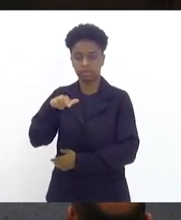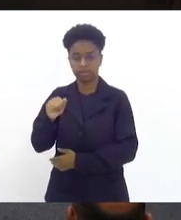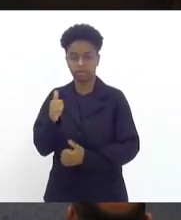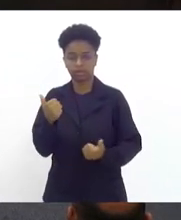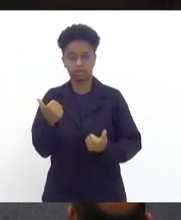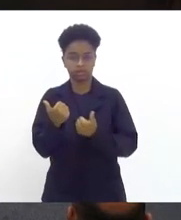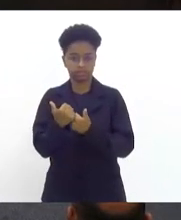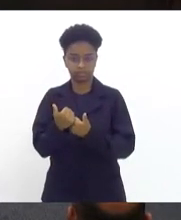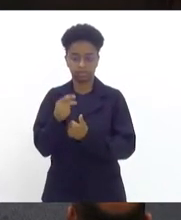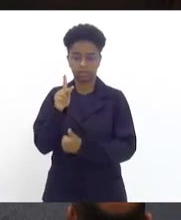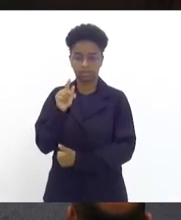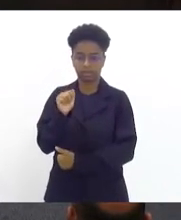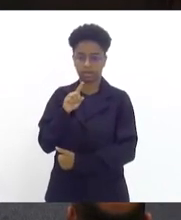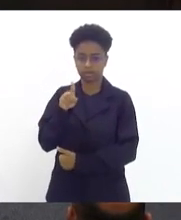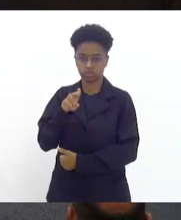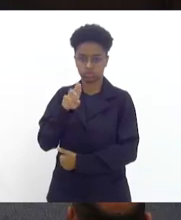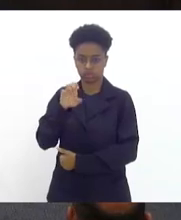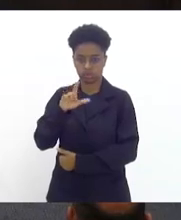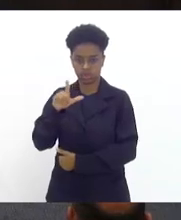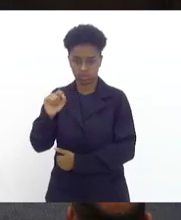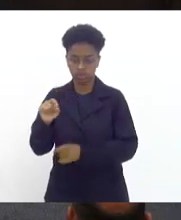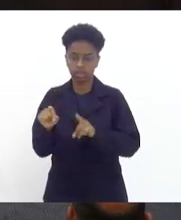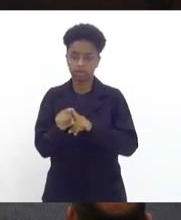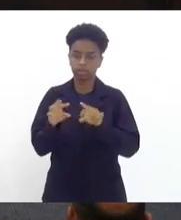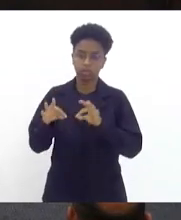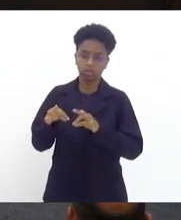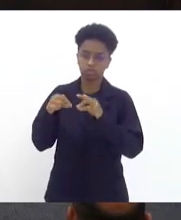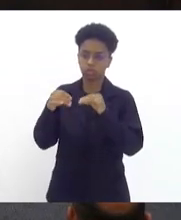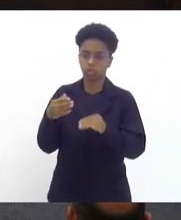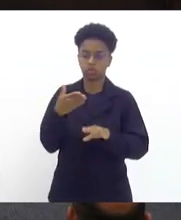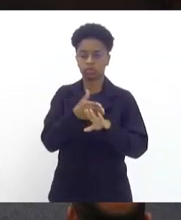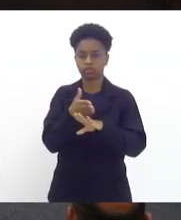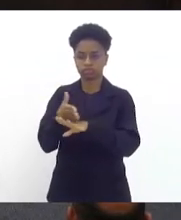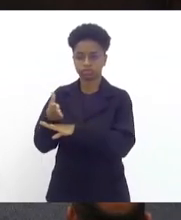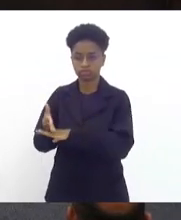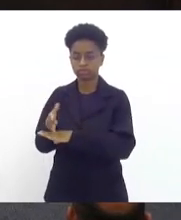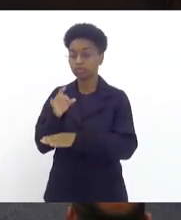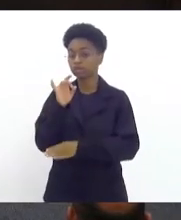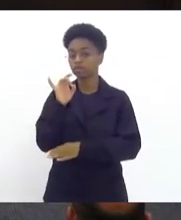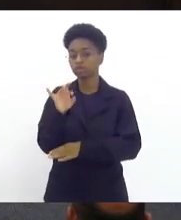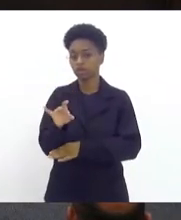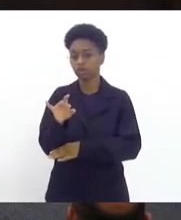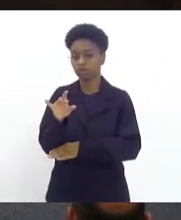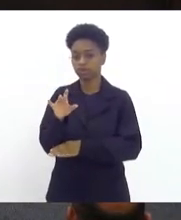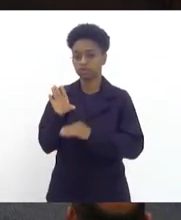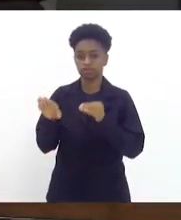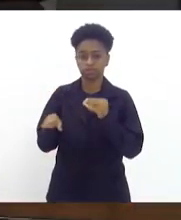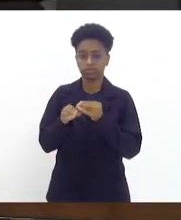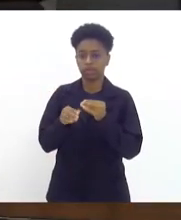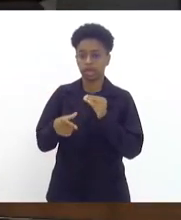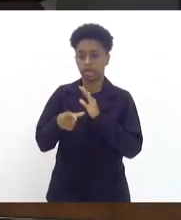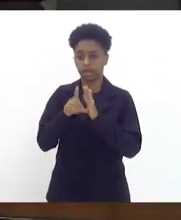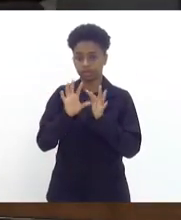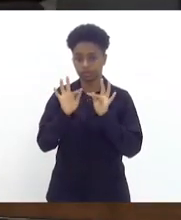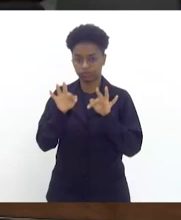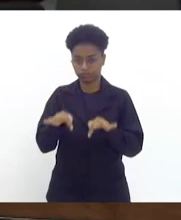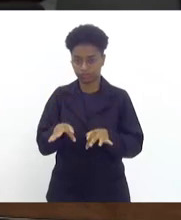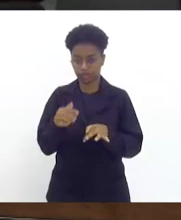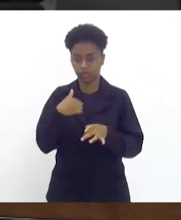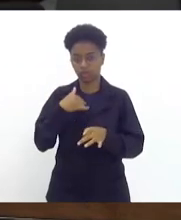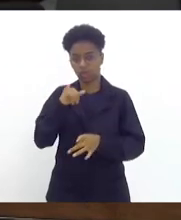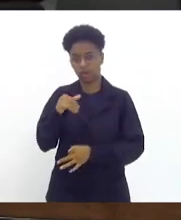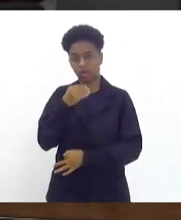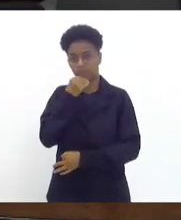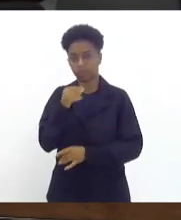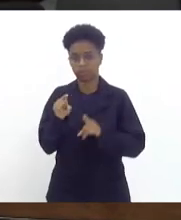General pazuero deputado federal de todos os participantes só fazendo um adendo antes de encerrar aproveitando